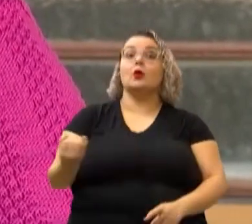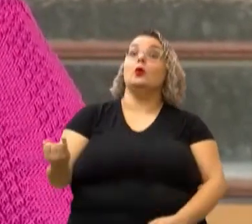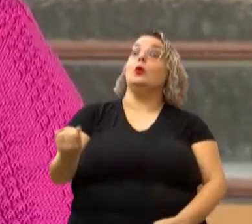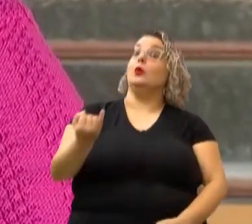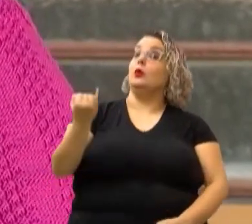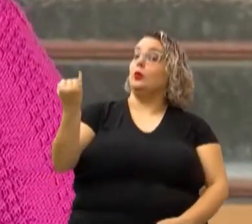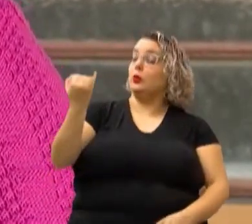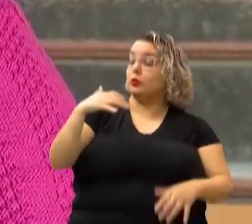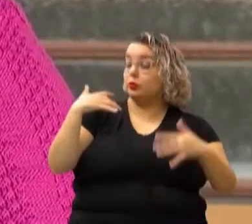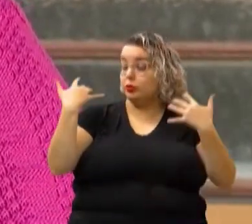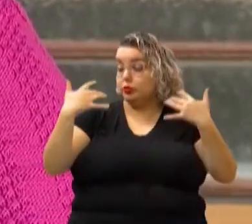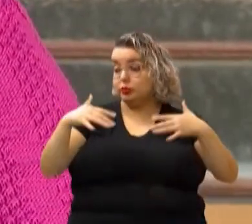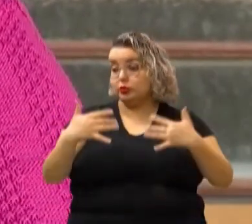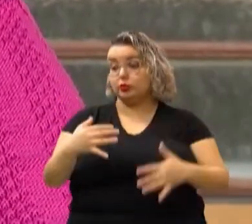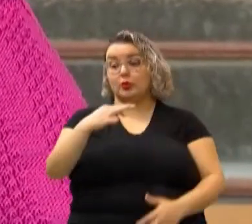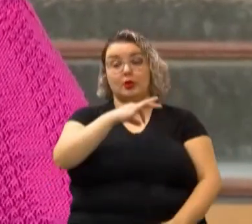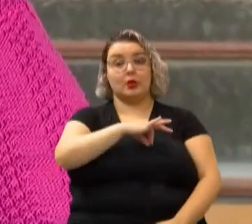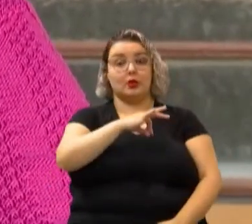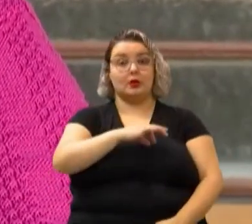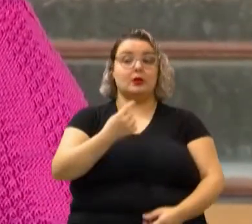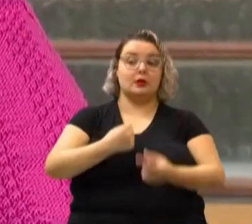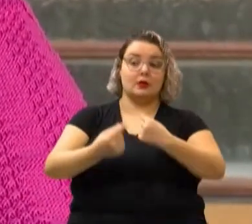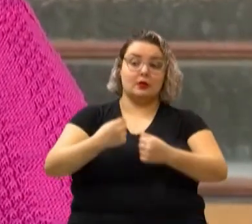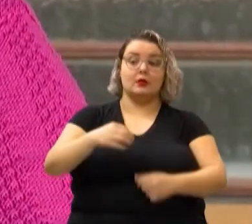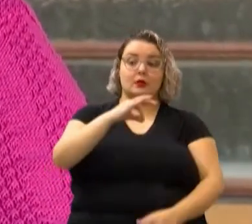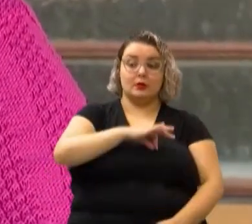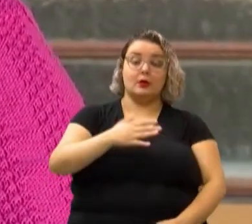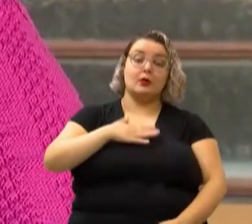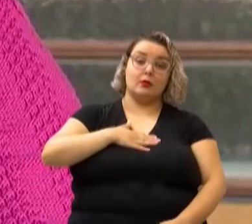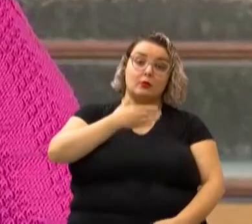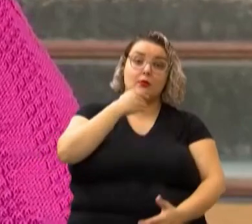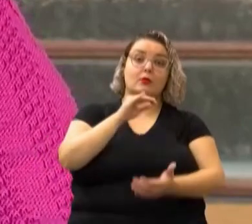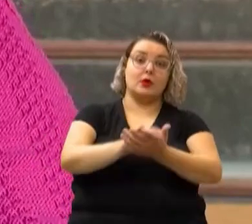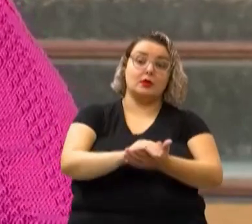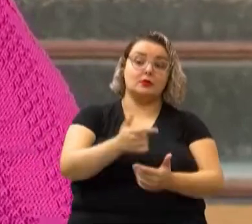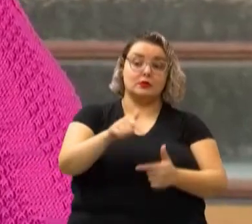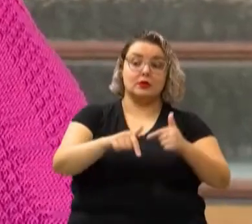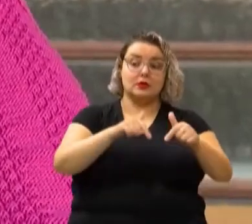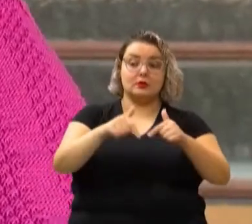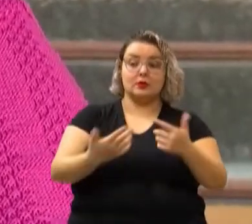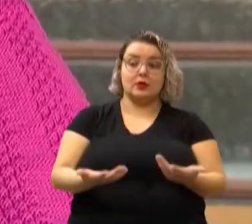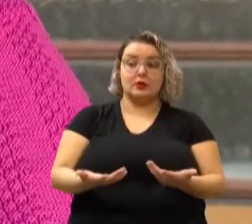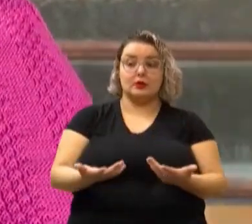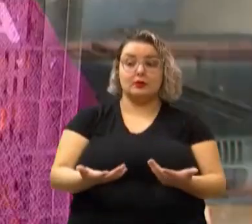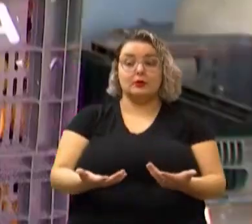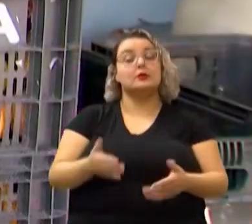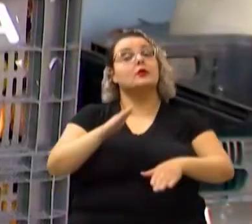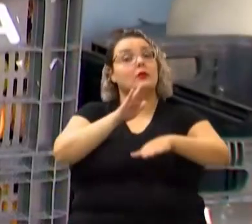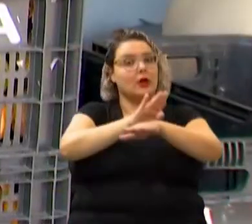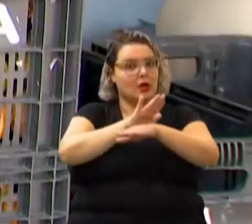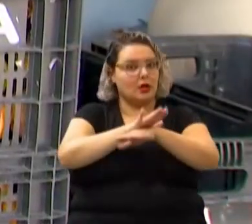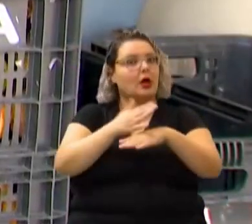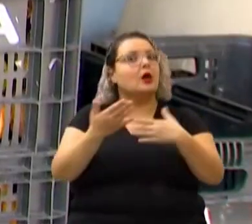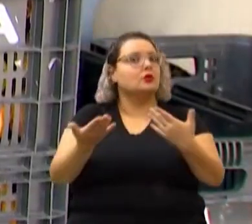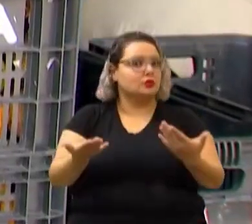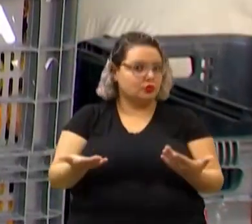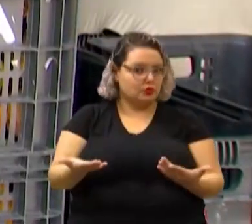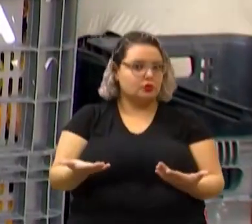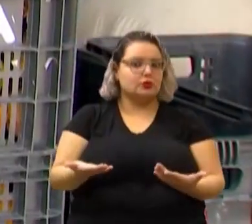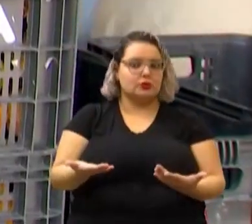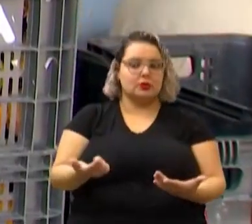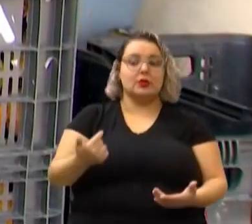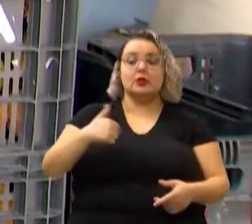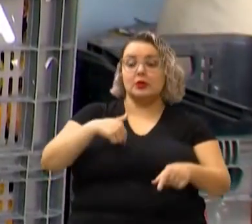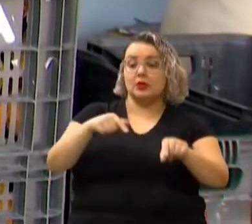1 ano e 6 meses. É uma importância muito grande, né, na renda da minha família, porque meu marido agora está desempregado. Então, querendo ou não,